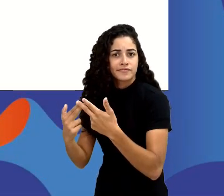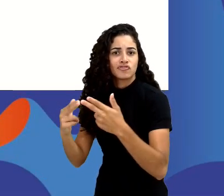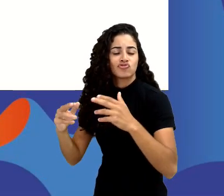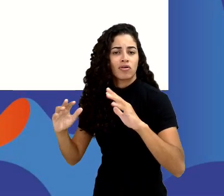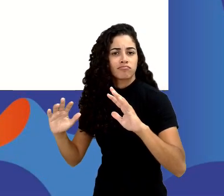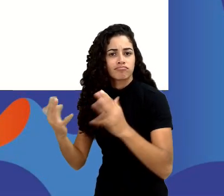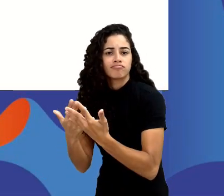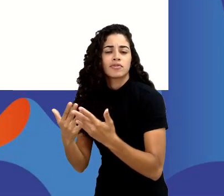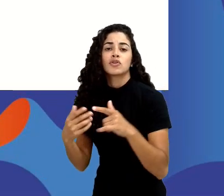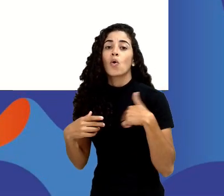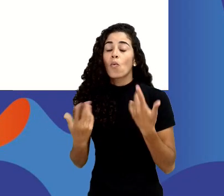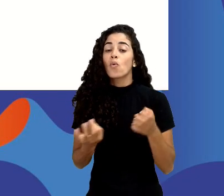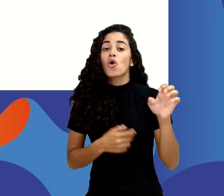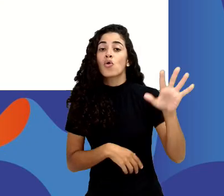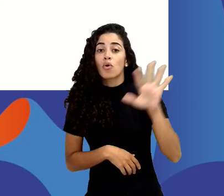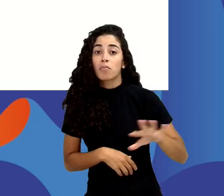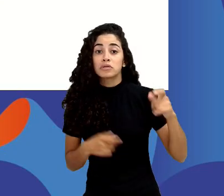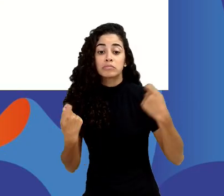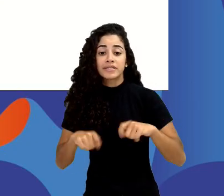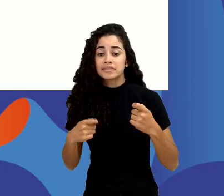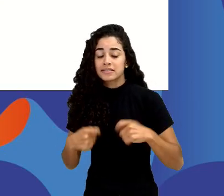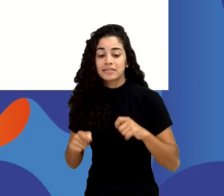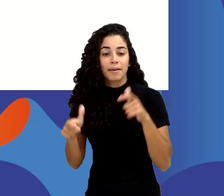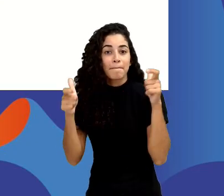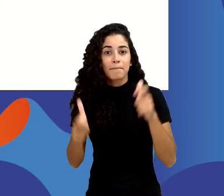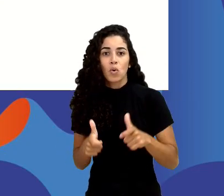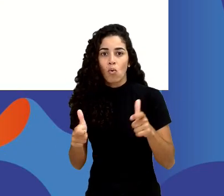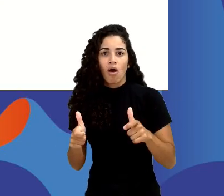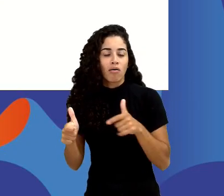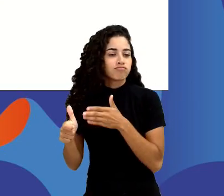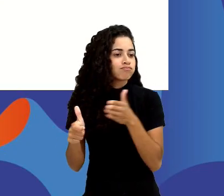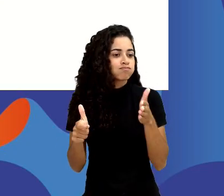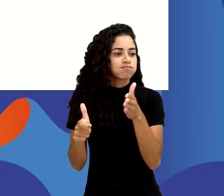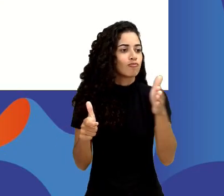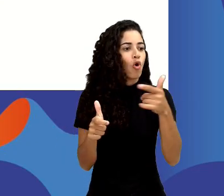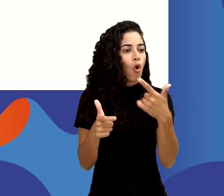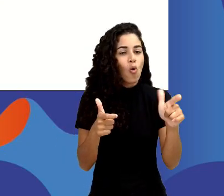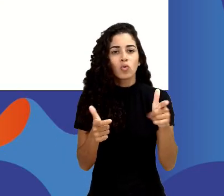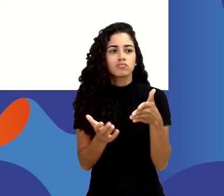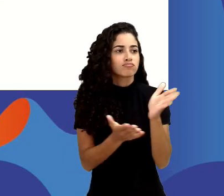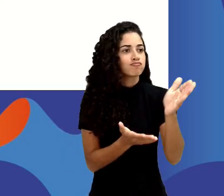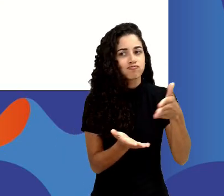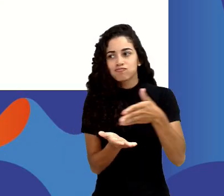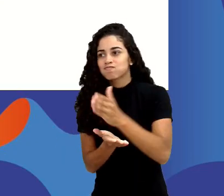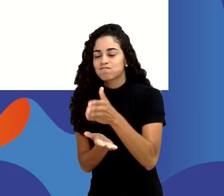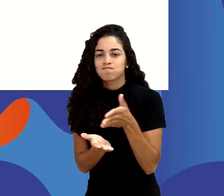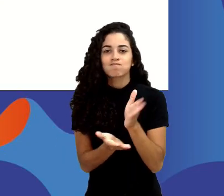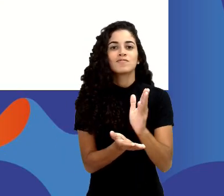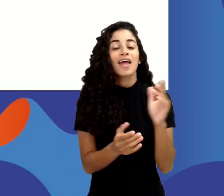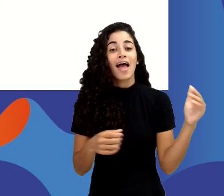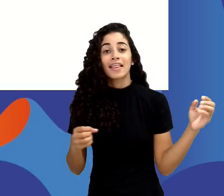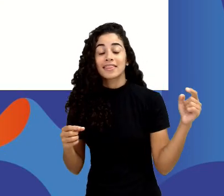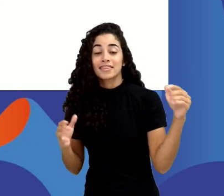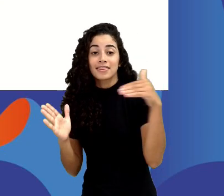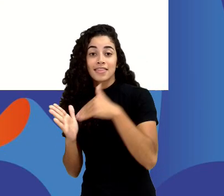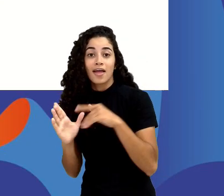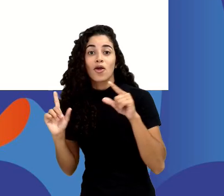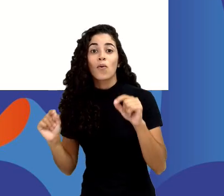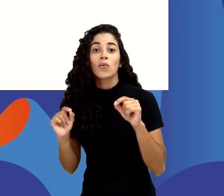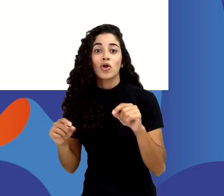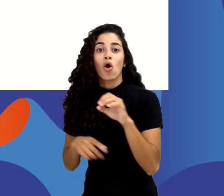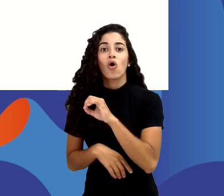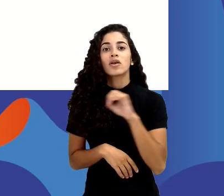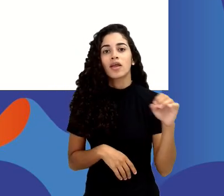europeus tiveram que buscar novas rotas para chegarem até o Oriente, mais especificamente chegar até as Índias, onde